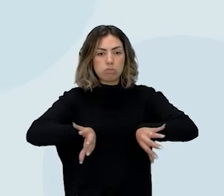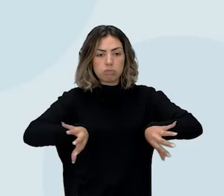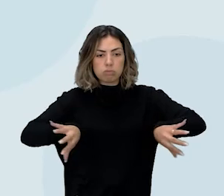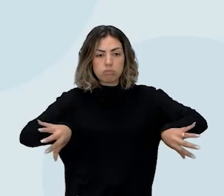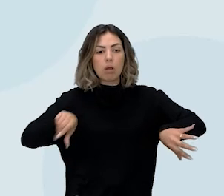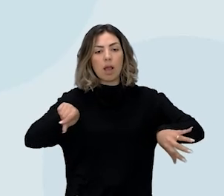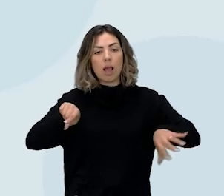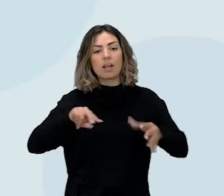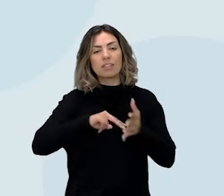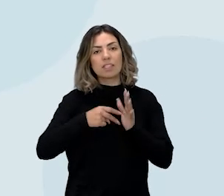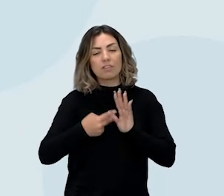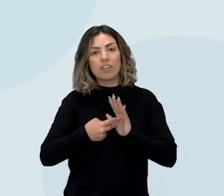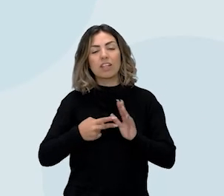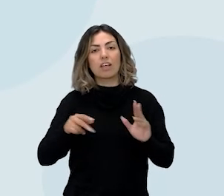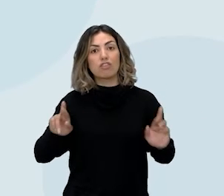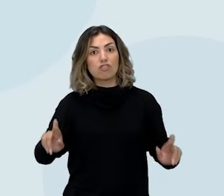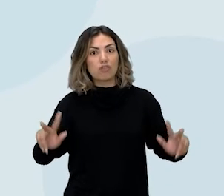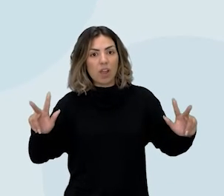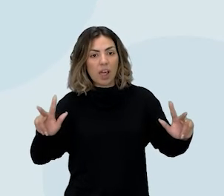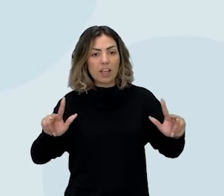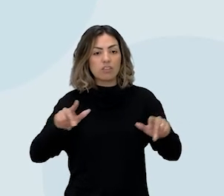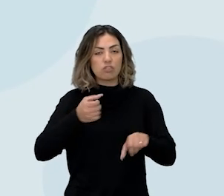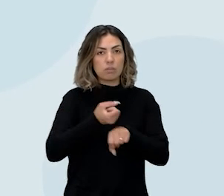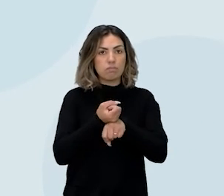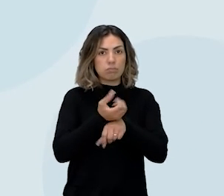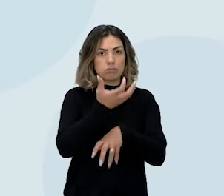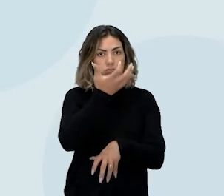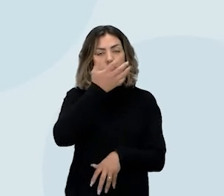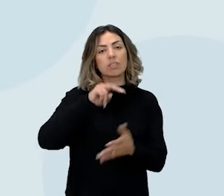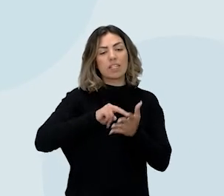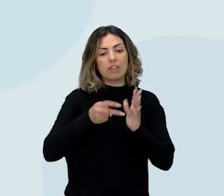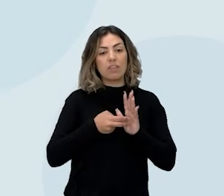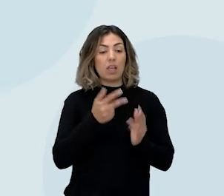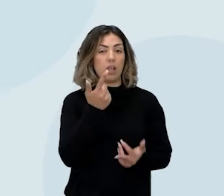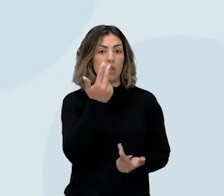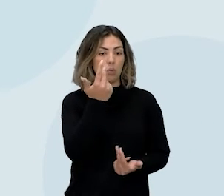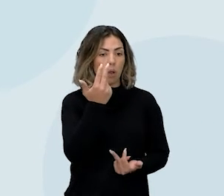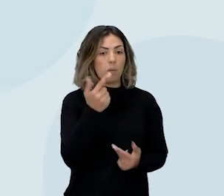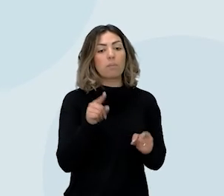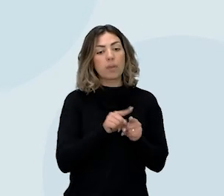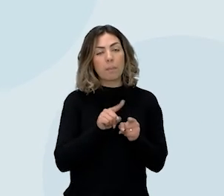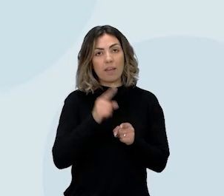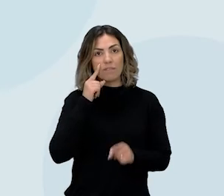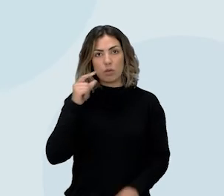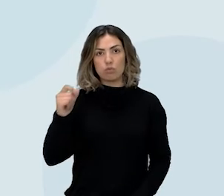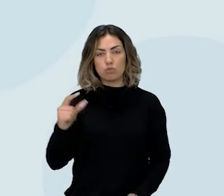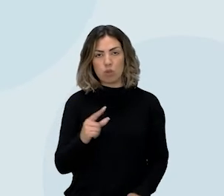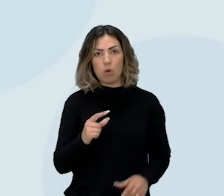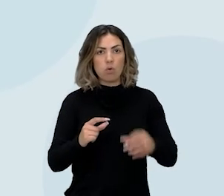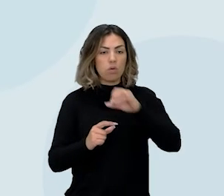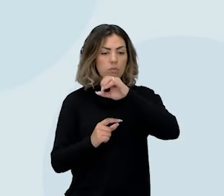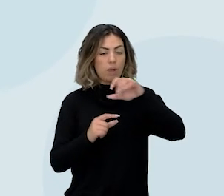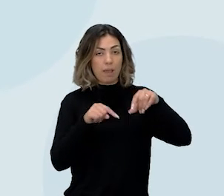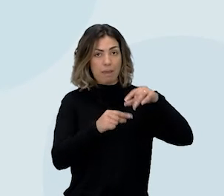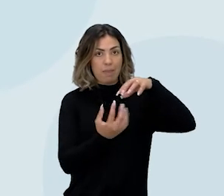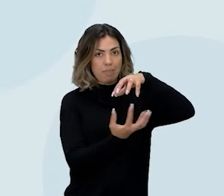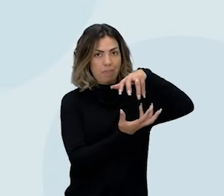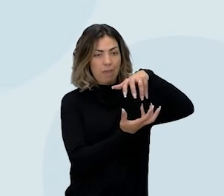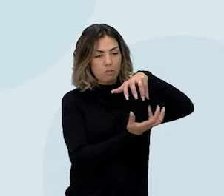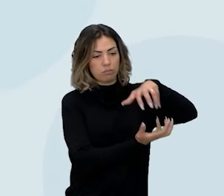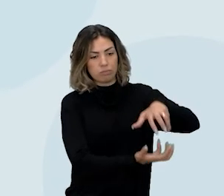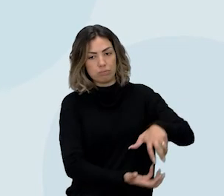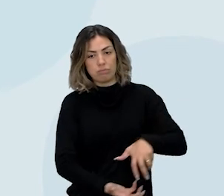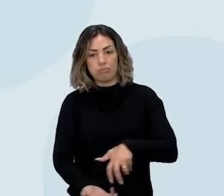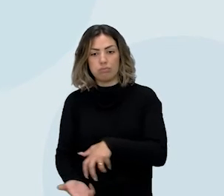equinócio ela está em cima no Equador. E aí está uma animação do planeta Terra girando em torno do Sol, né? Na verdade,